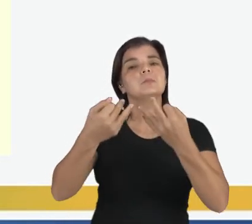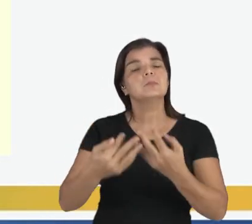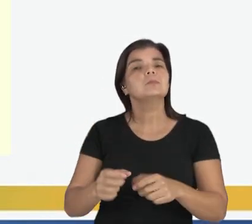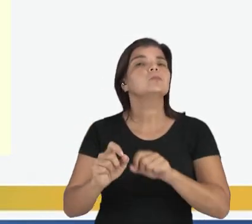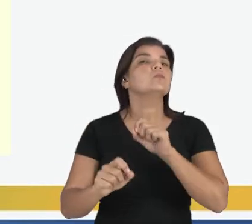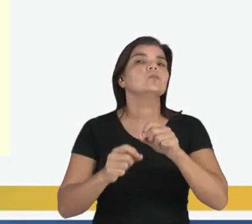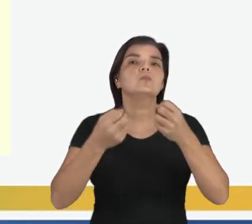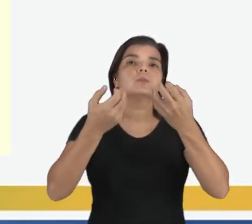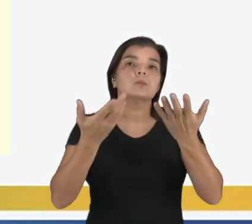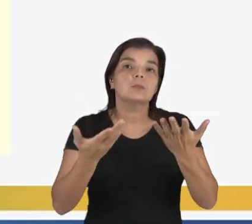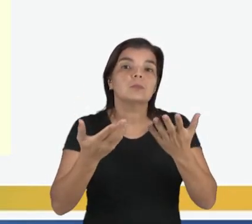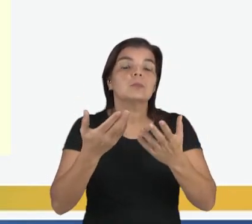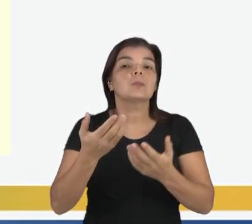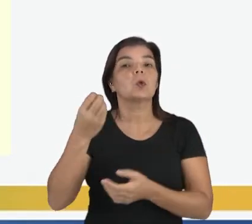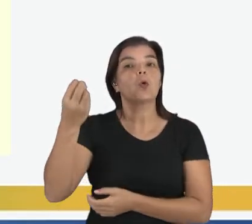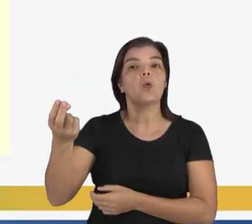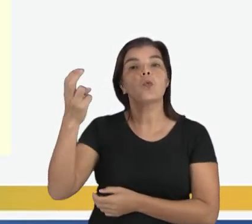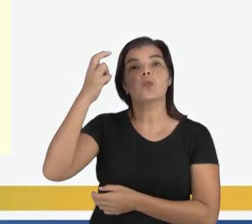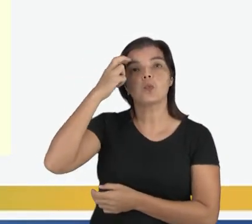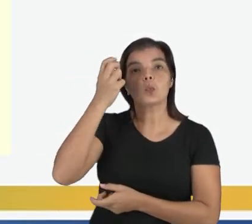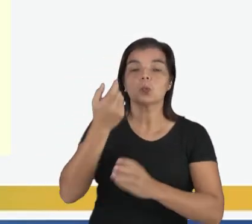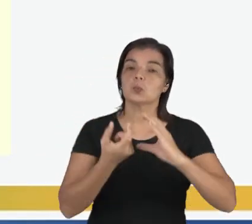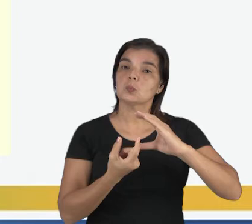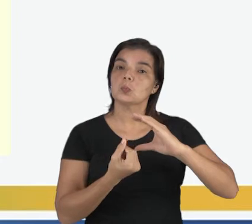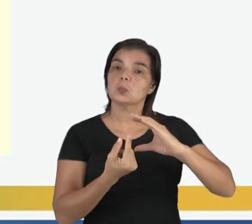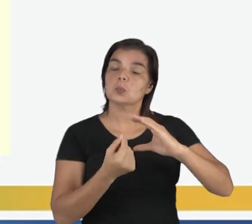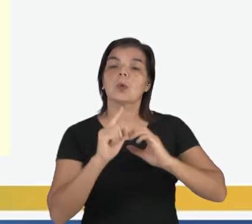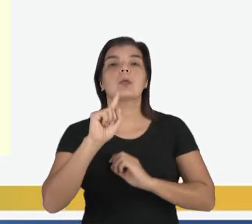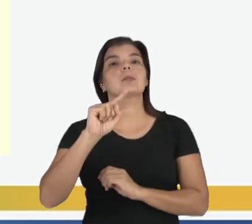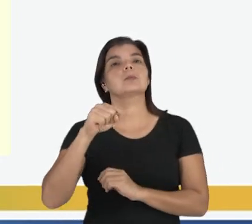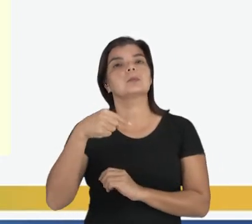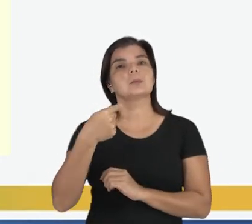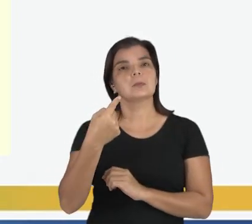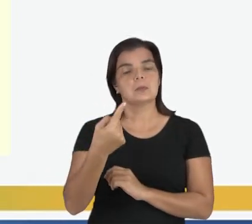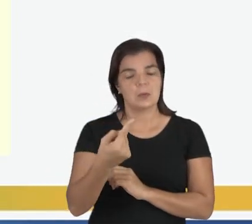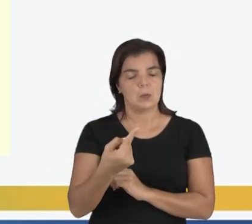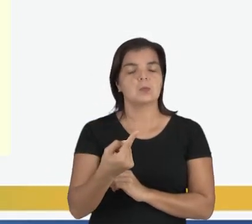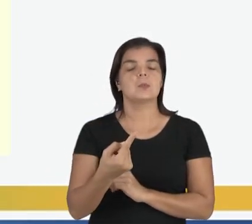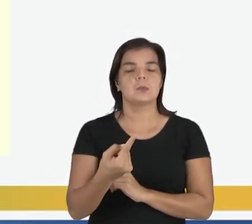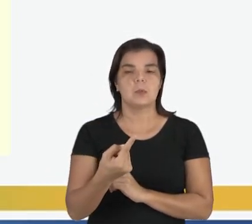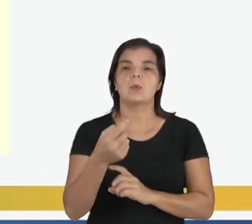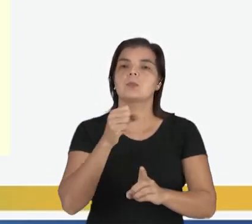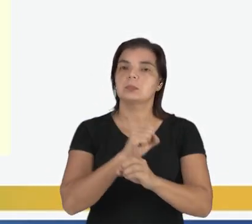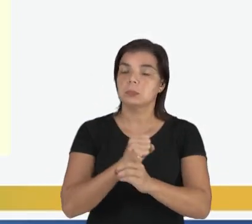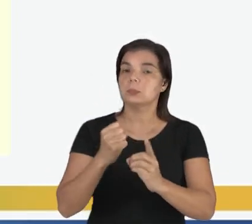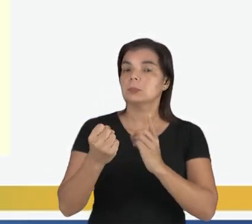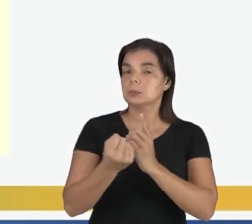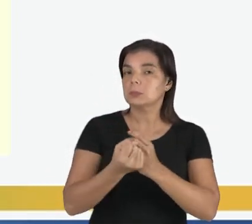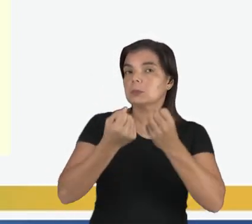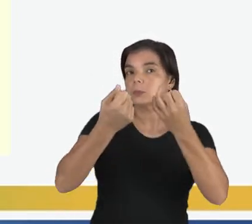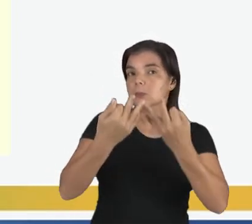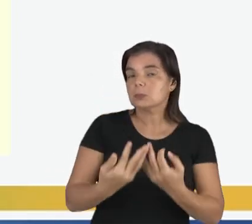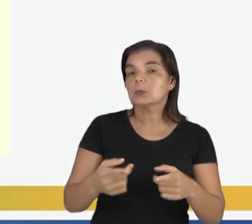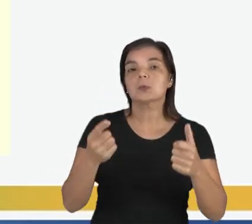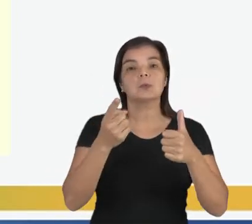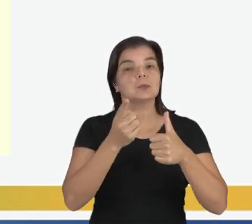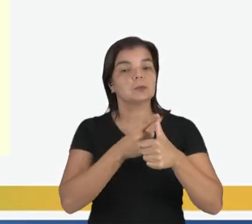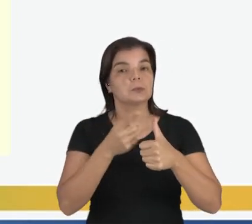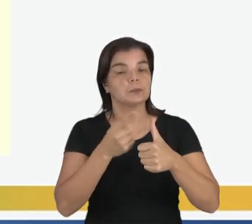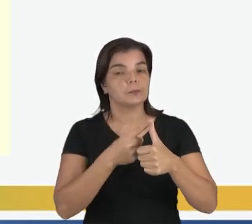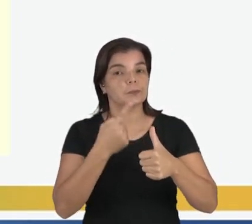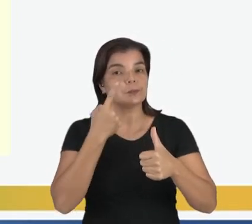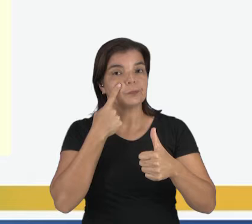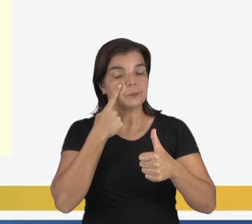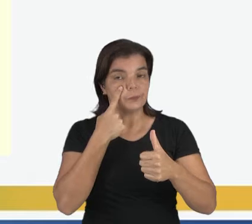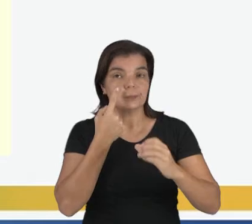vem defendendo o amadurecimento do capitalismo para depois, sim, passar para o socialismo. Então, ele fala assim, primeiro